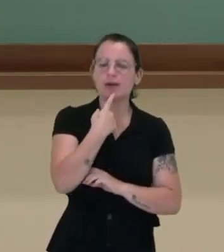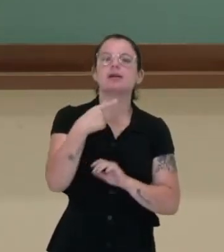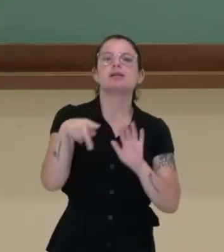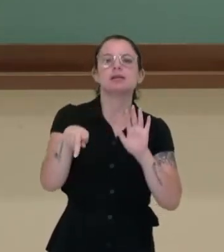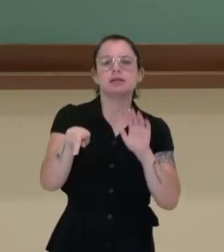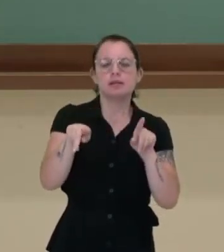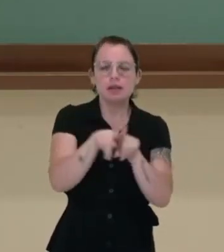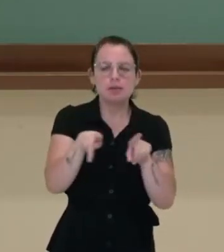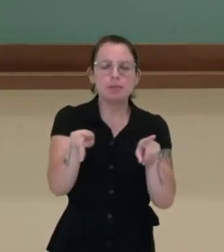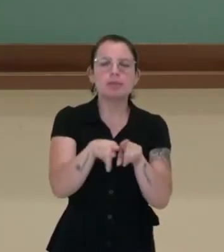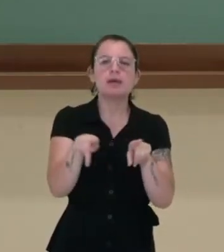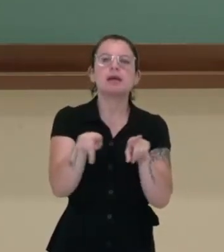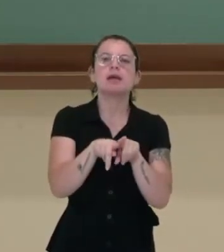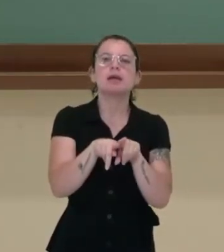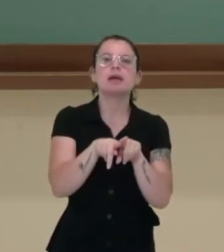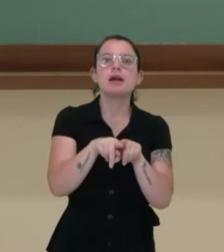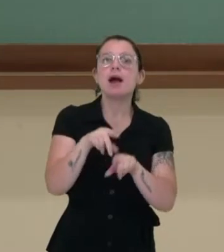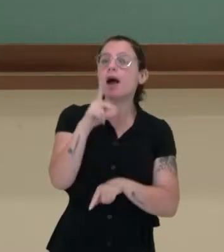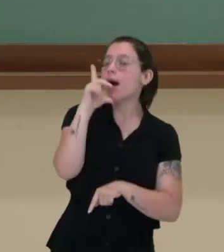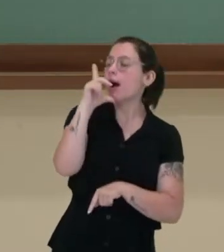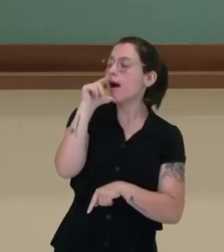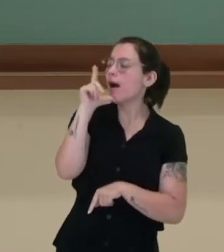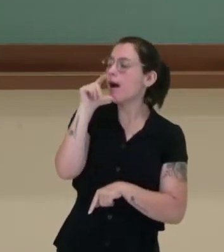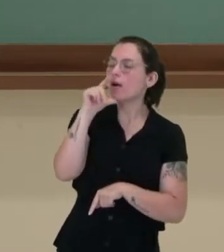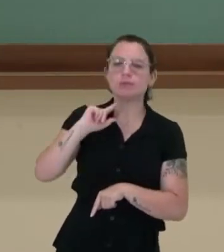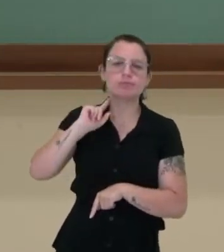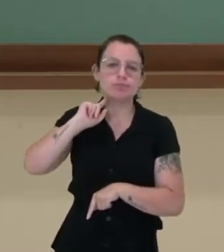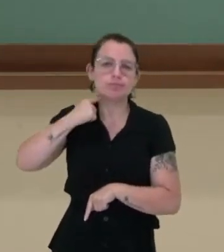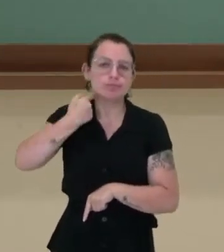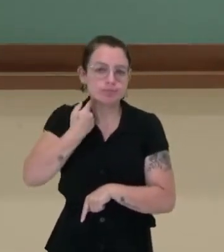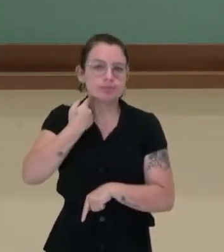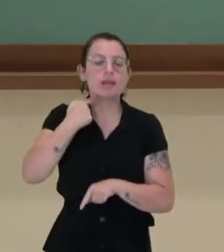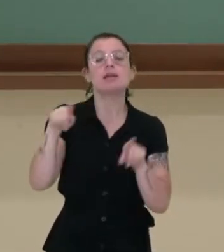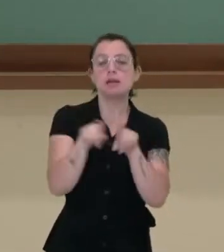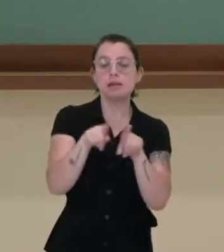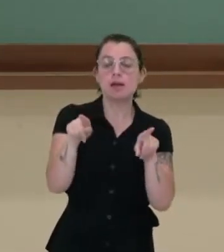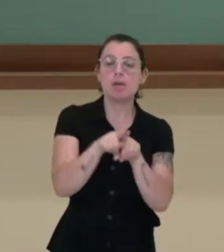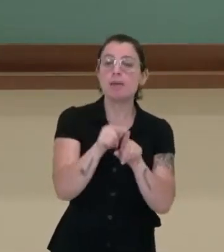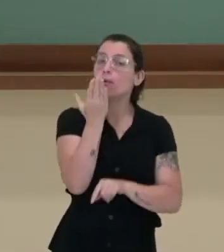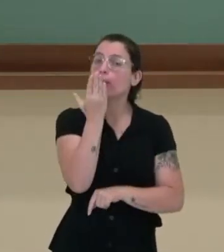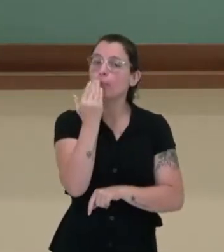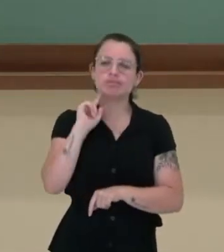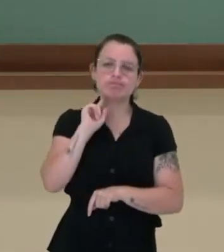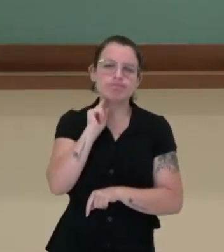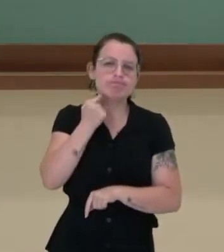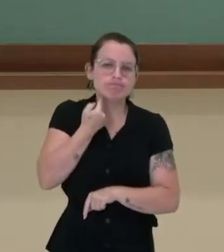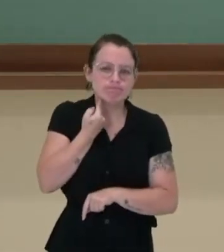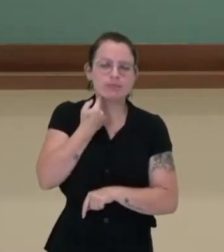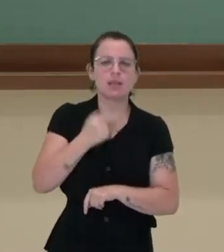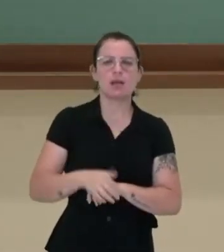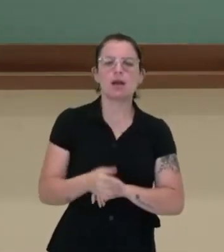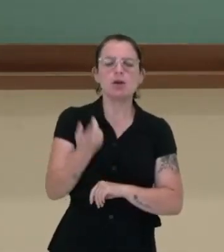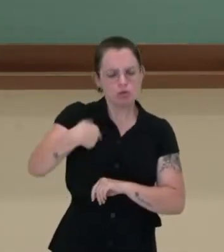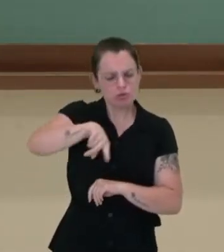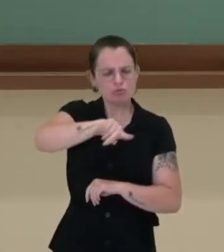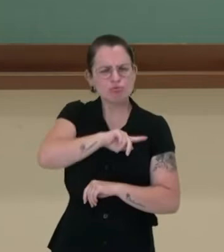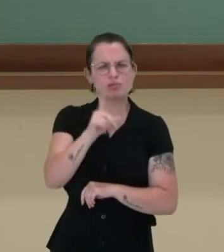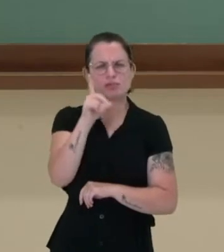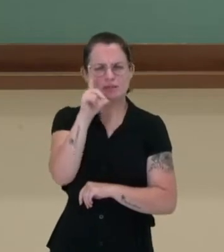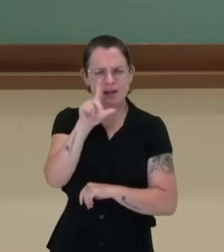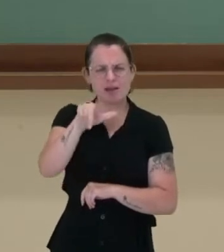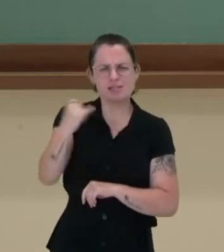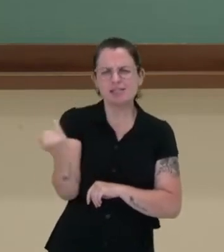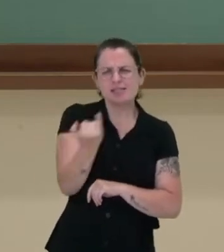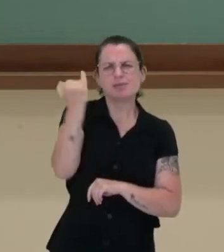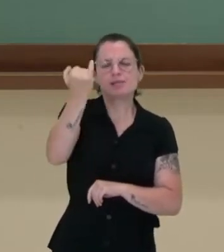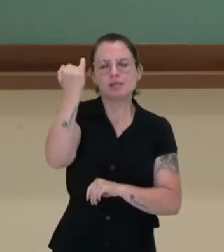pela contaminação da água e de alimentos. A nossa água, tão importante